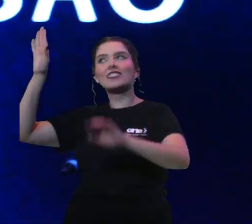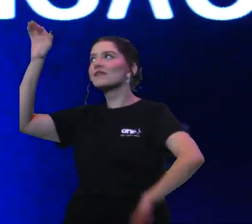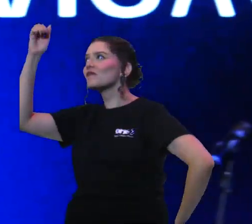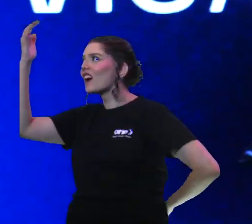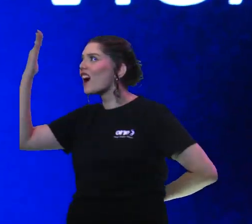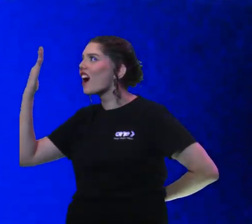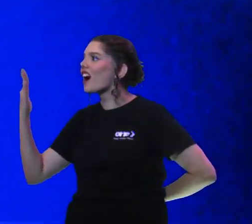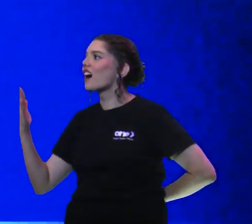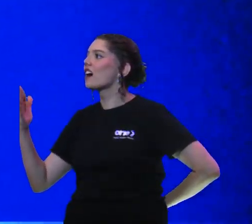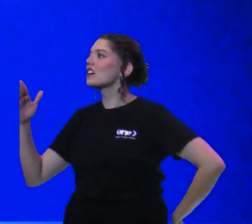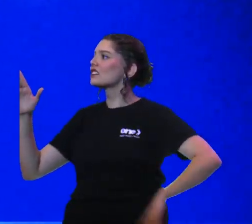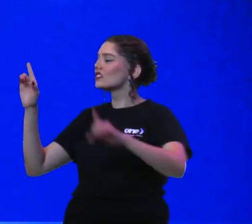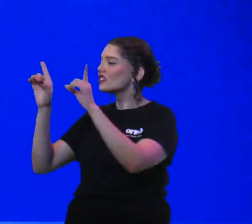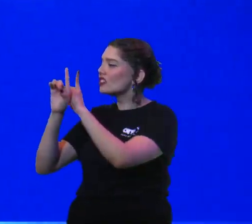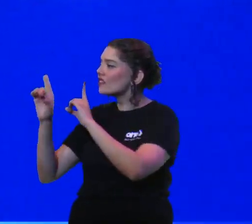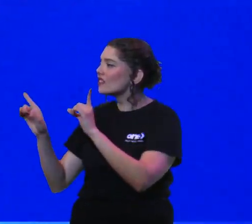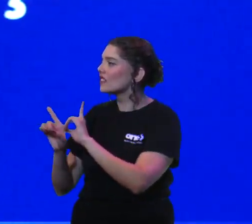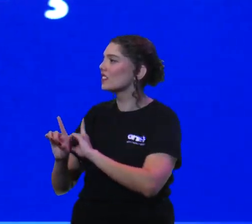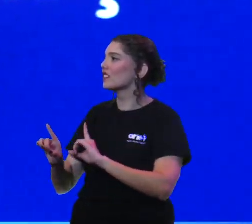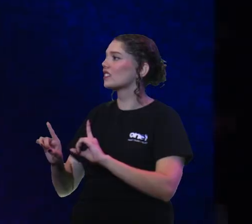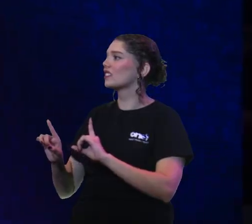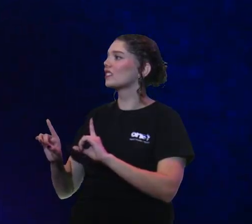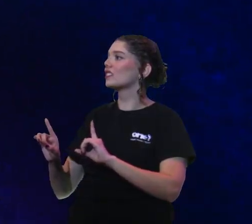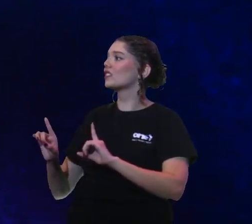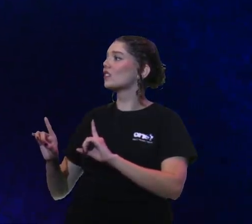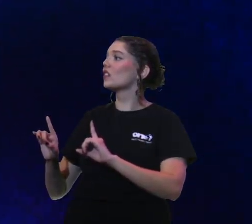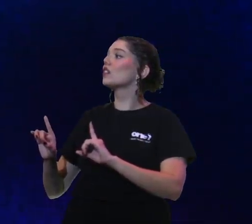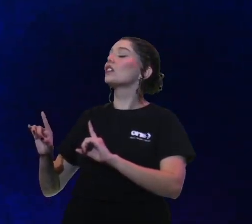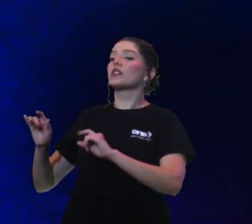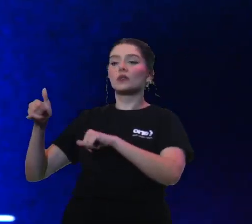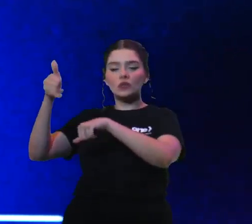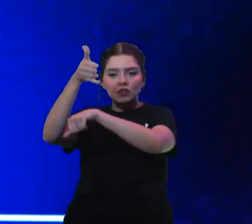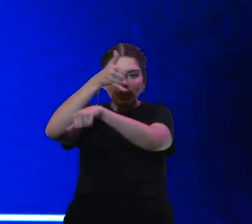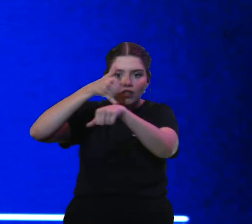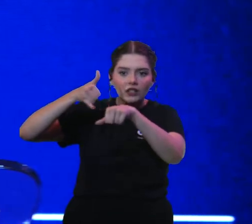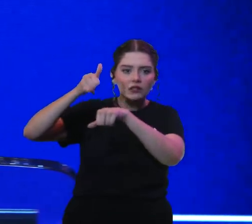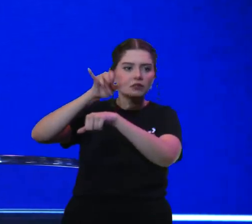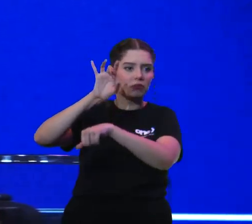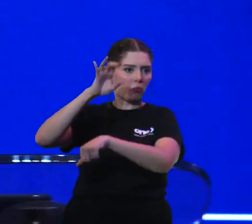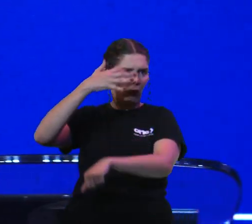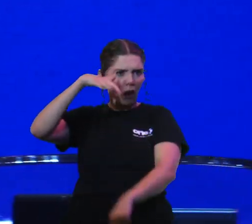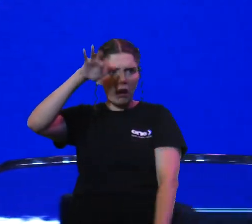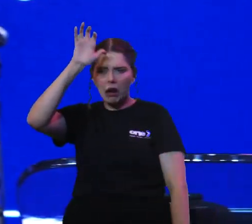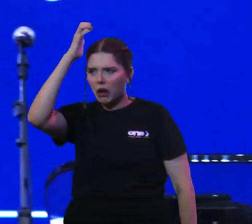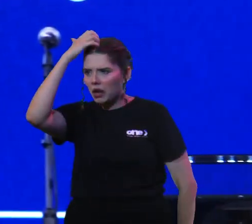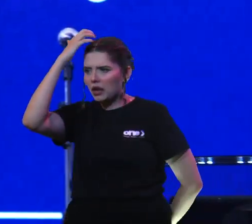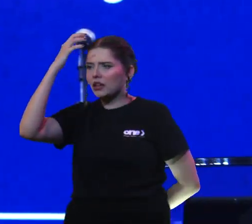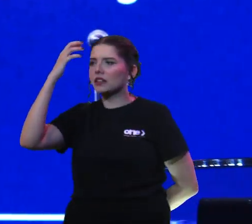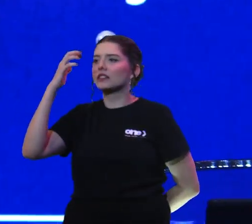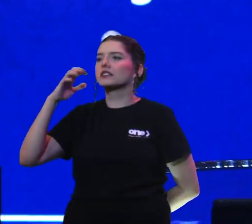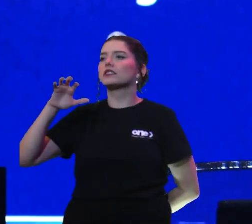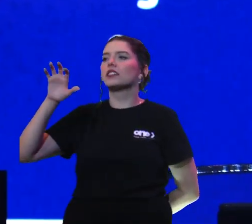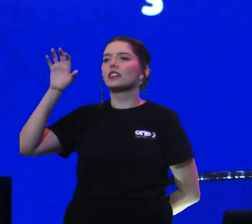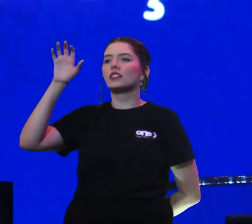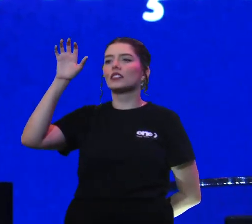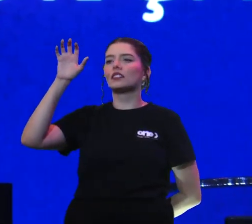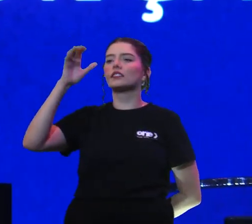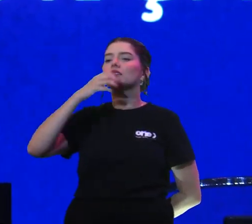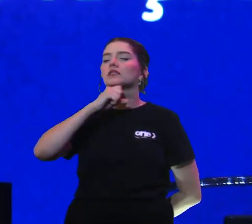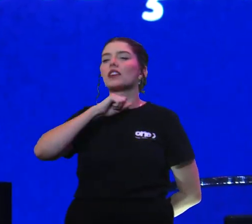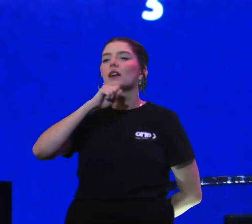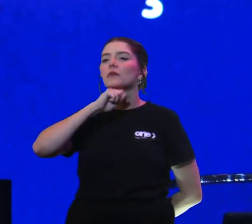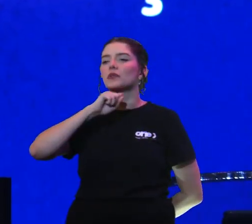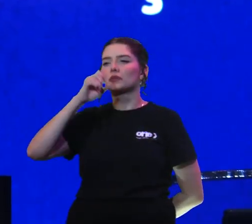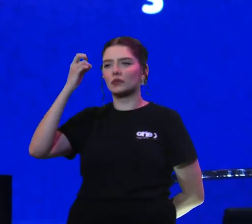tempos bíblicos, usado para ungir profetas, sacerdotes e reis, os três ofícios de Cristo. Quando